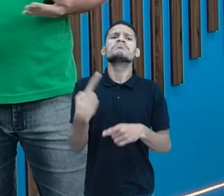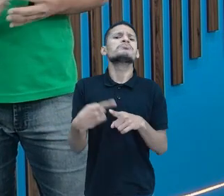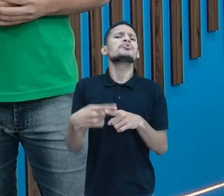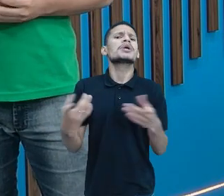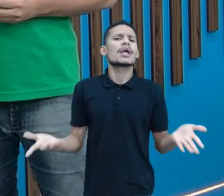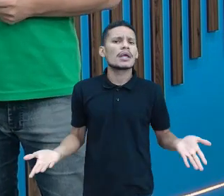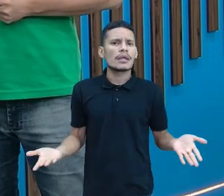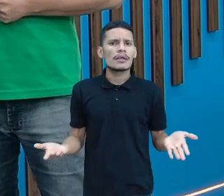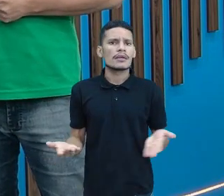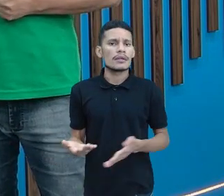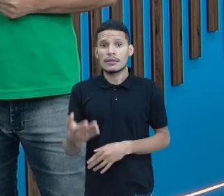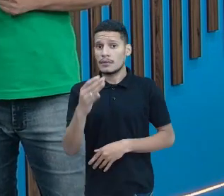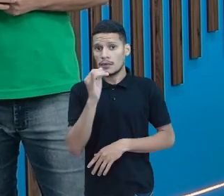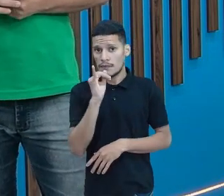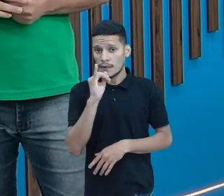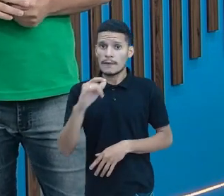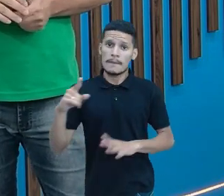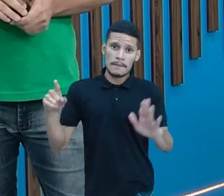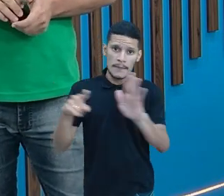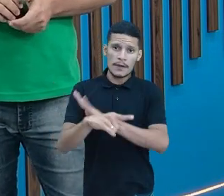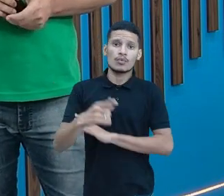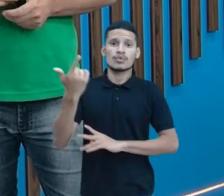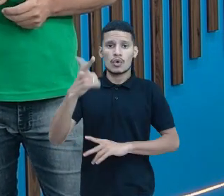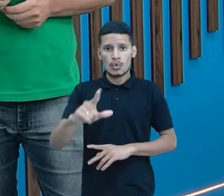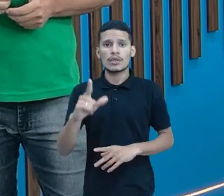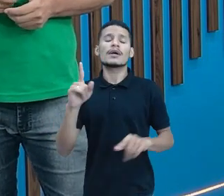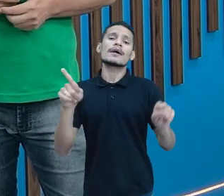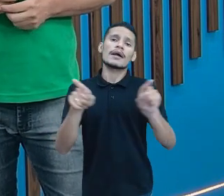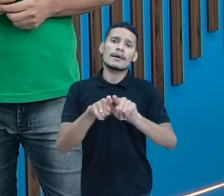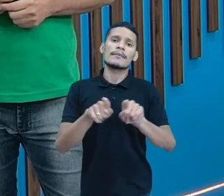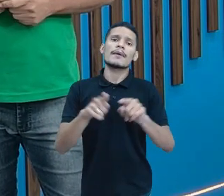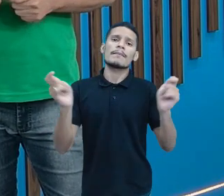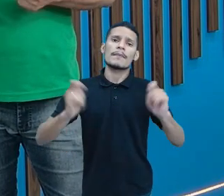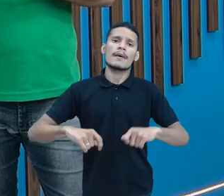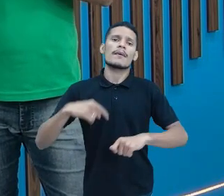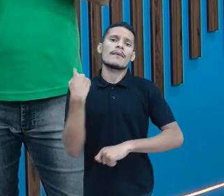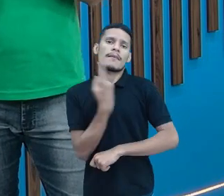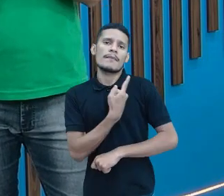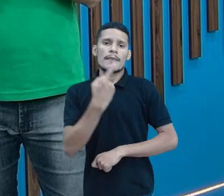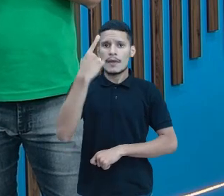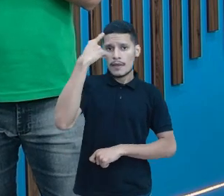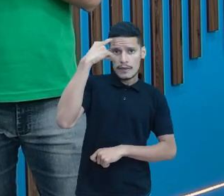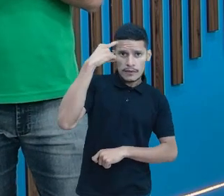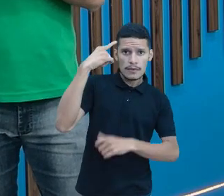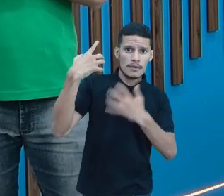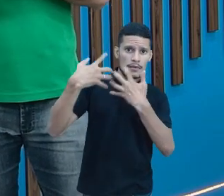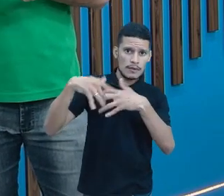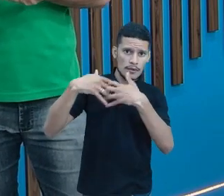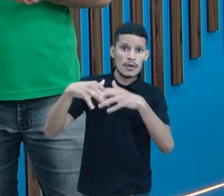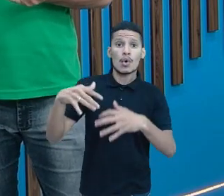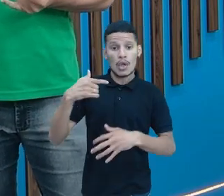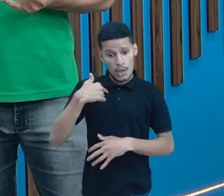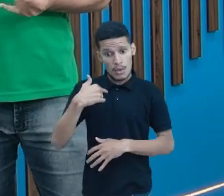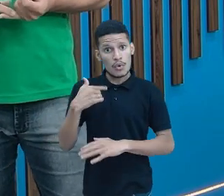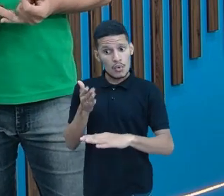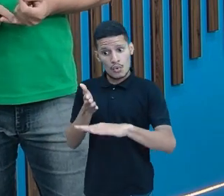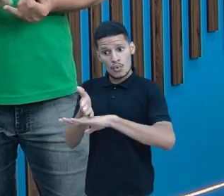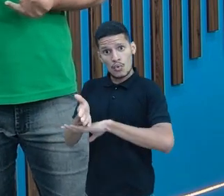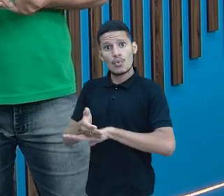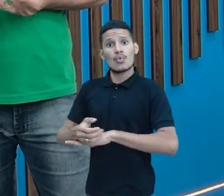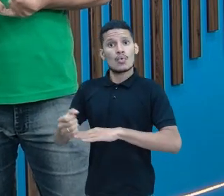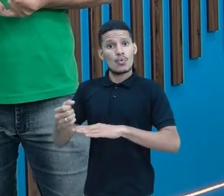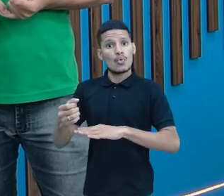quê? Então, é uma outra pergunta para a gente pensar aqui na nossa aula de hoje. Hoje eu tenho, né, eu fui para a rua para falar com